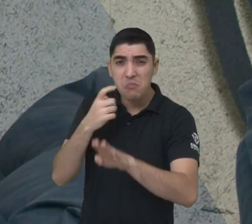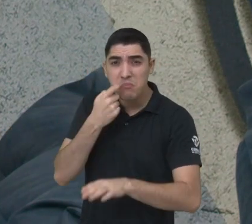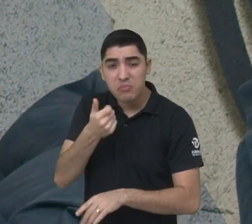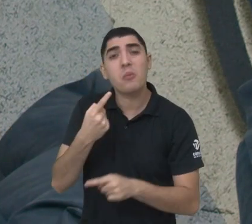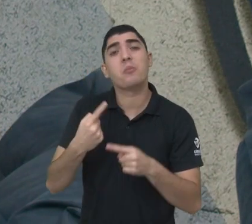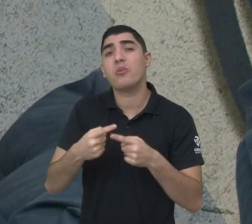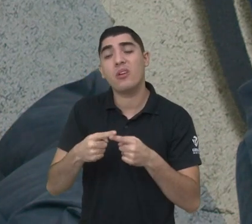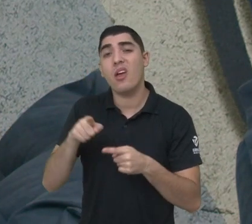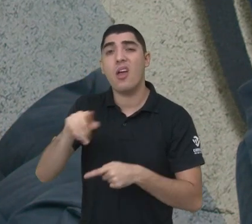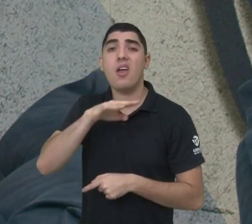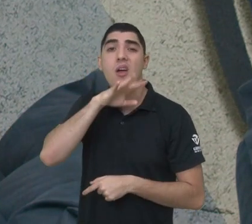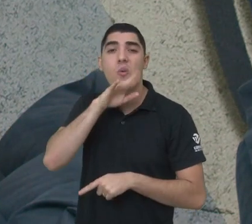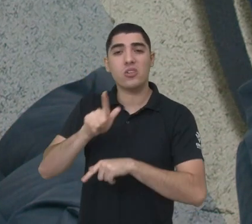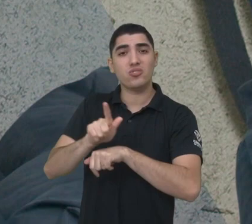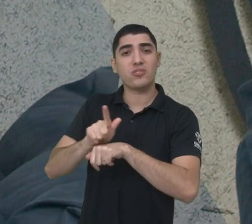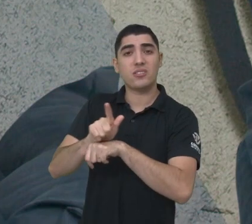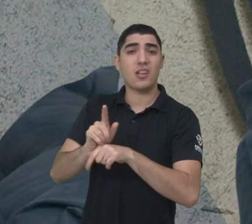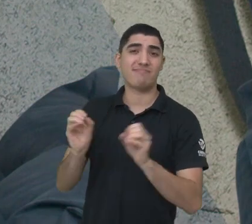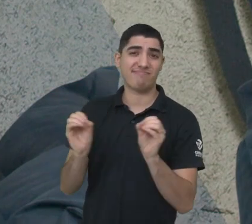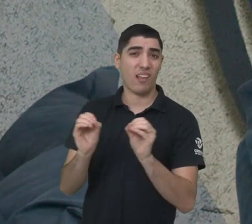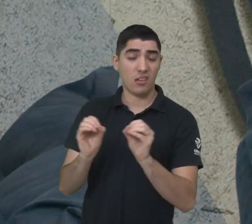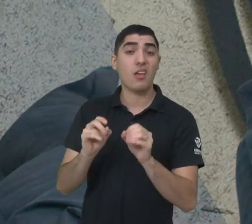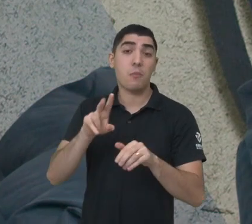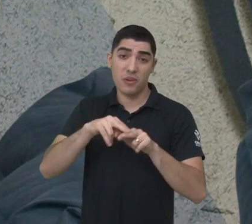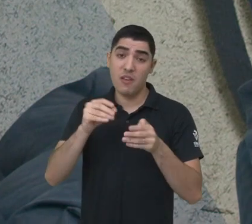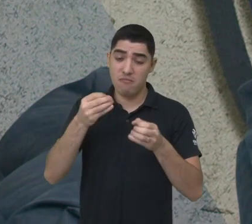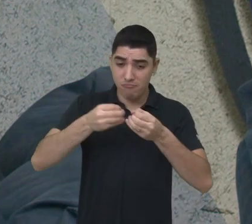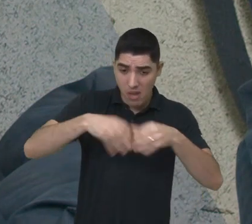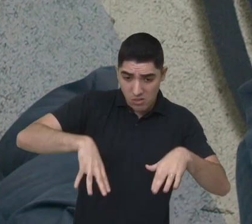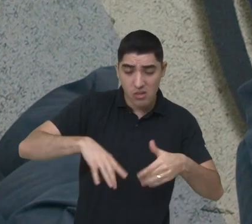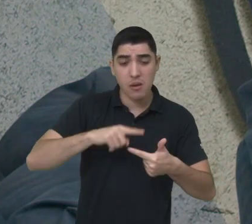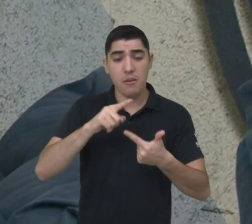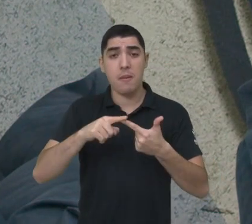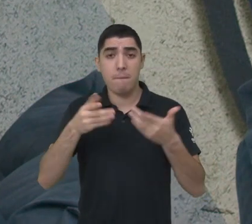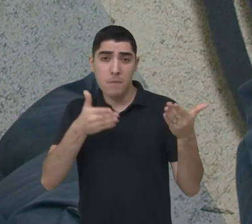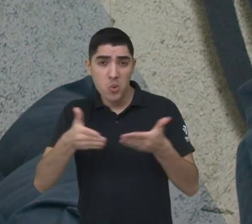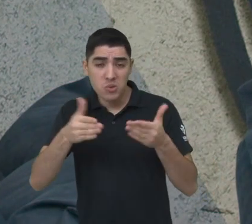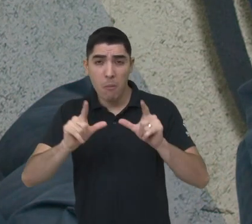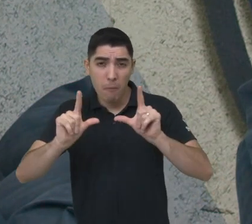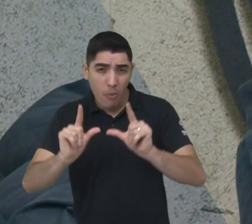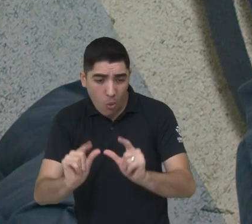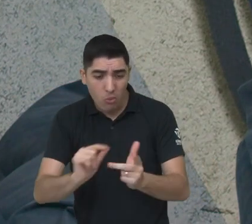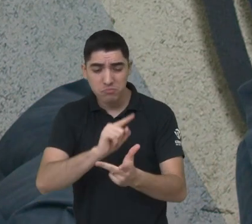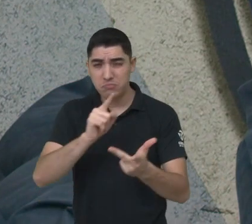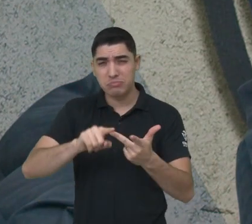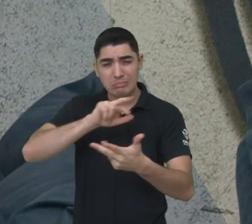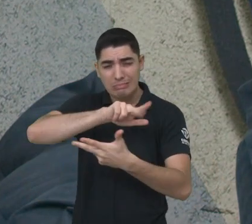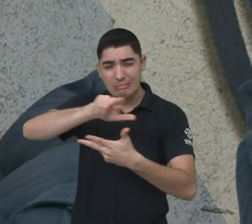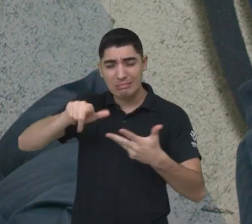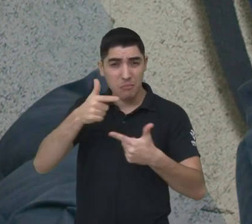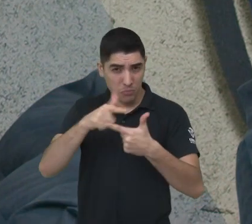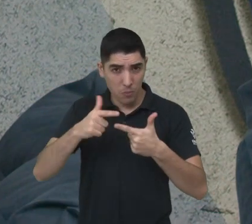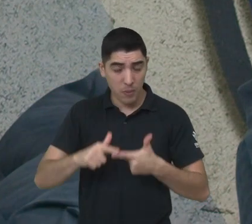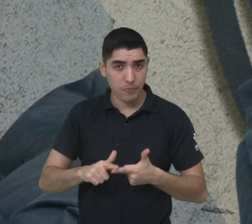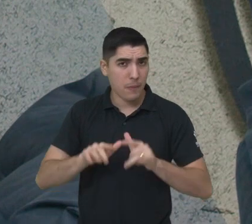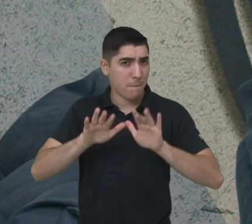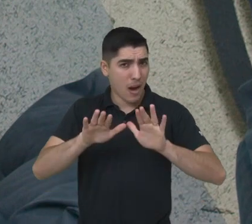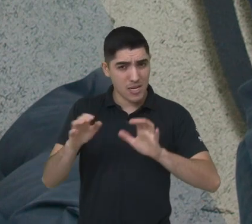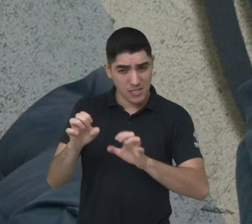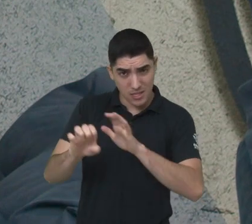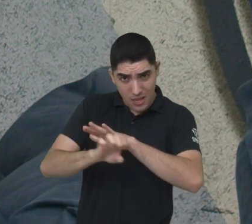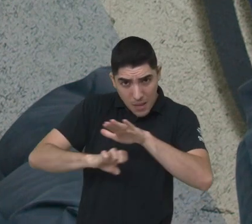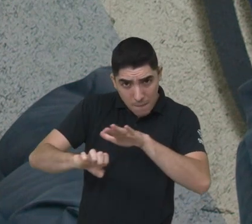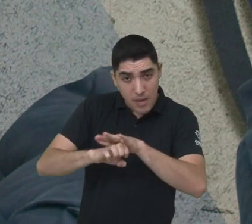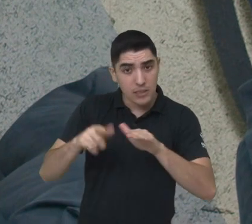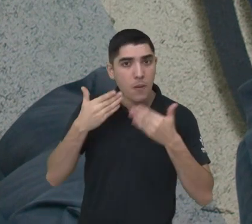má gestão. Isso traz prejuízos, desperdícios, baixa produção, entre outros problemas. E para que uma empresa tenha sua